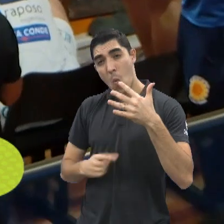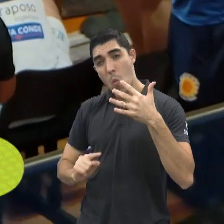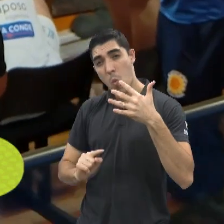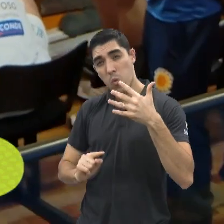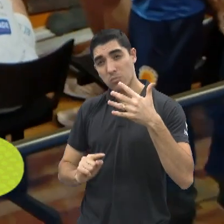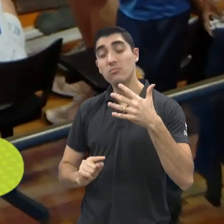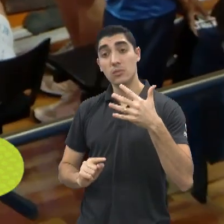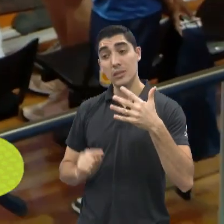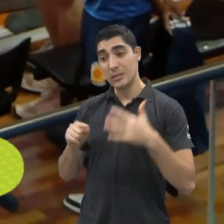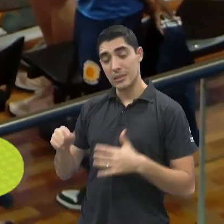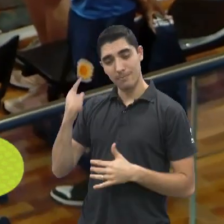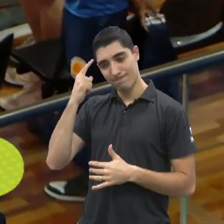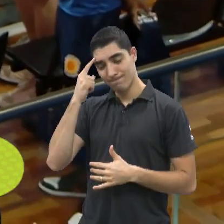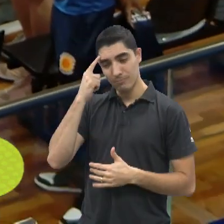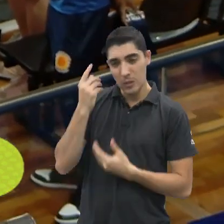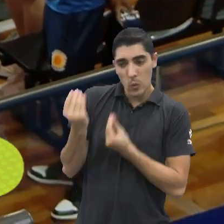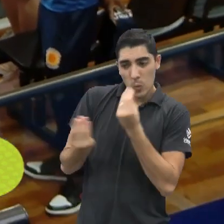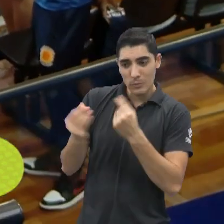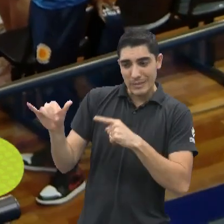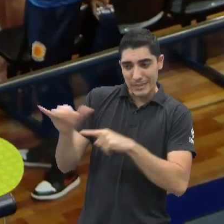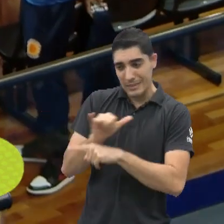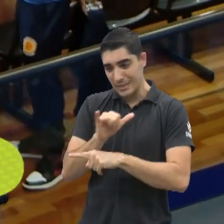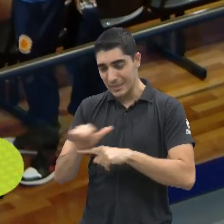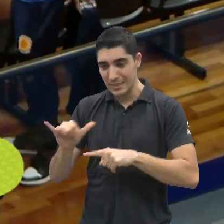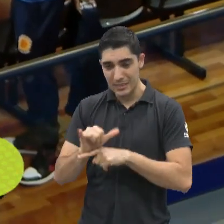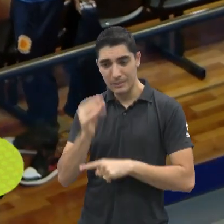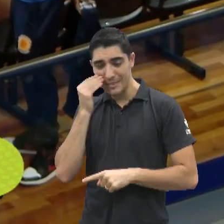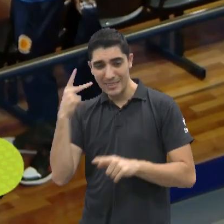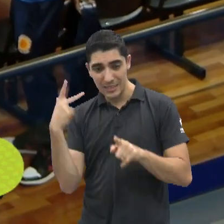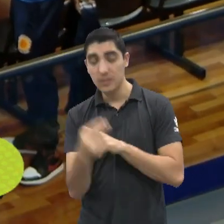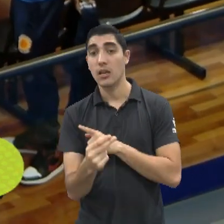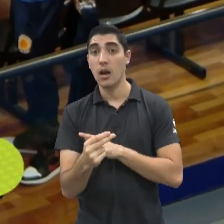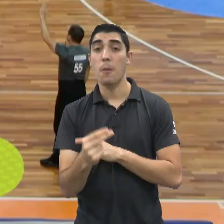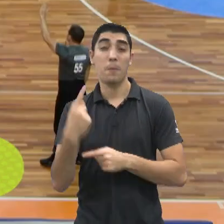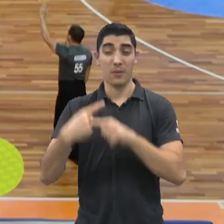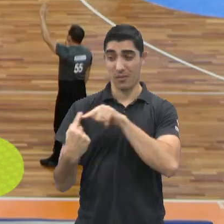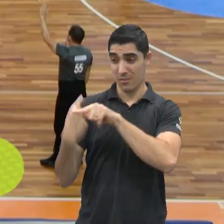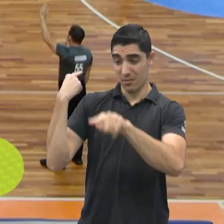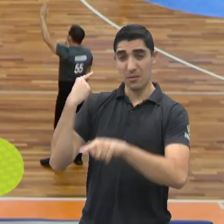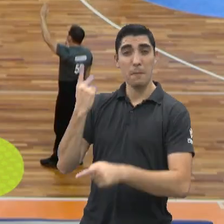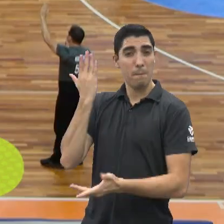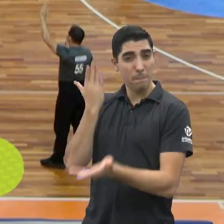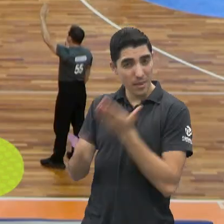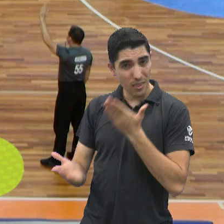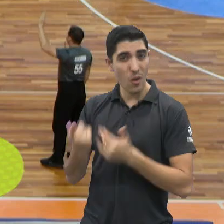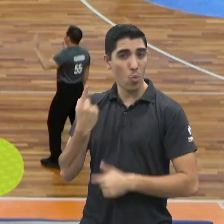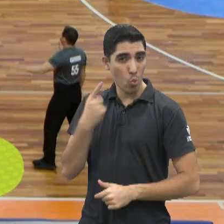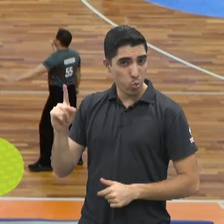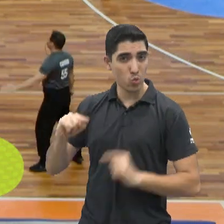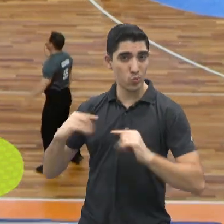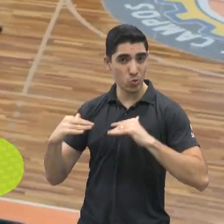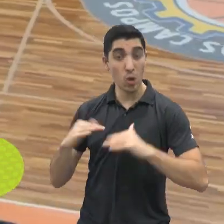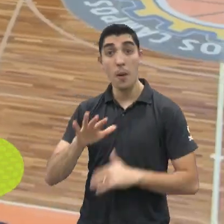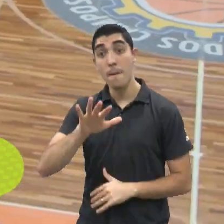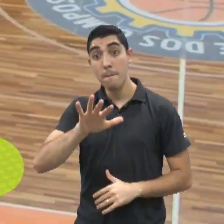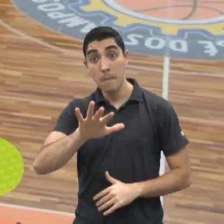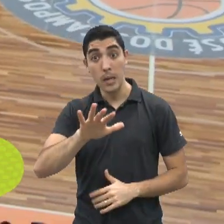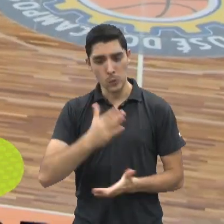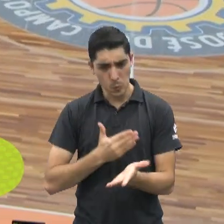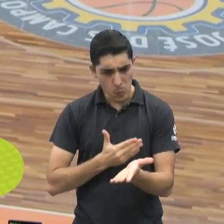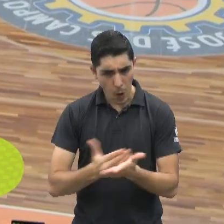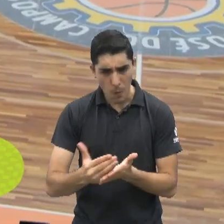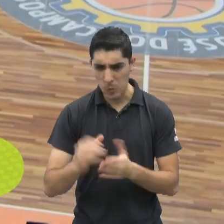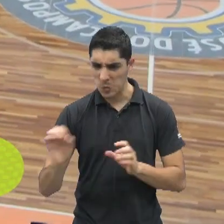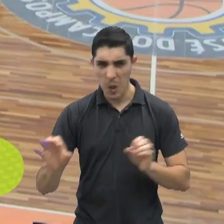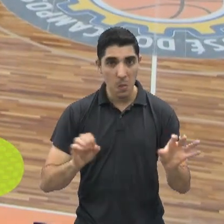da reabilitação após perderem em casa contra o paulistano. Mas quando a bola subiu, foi a